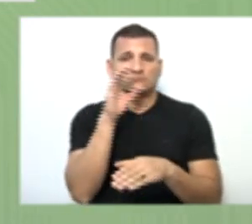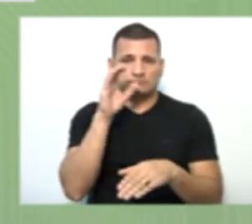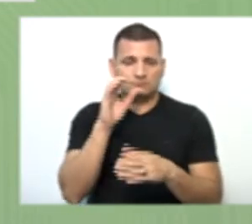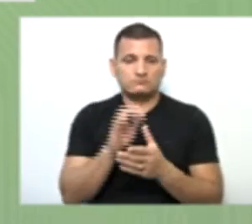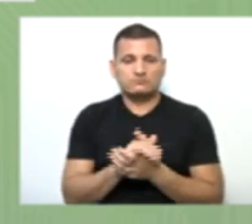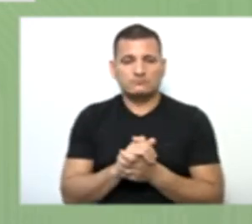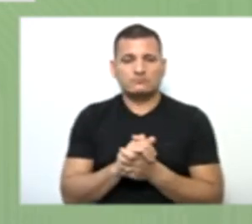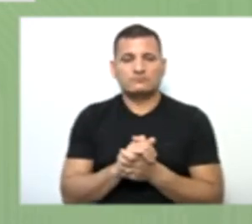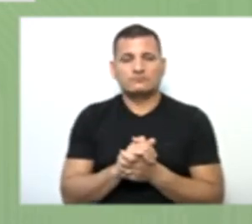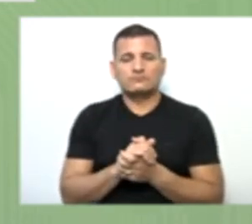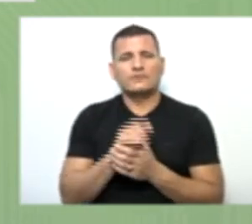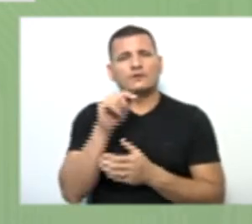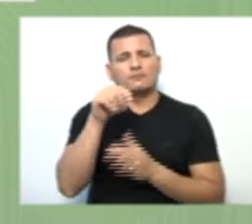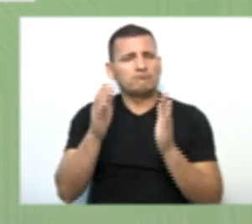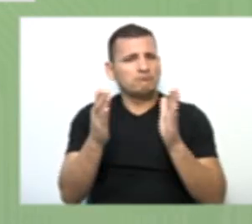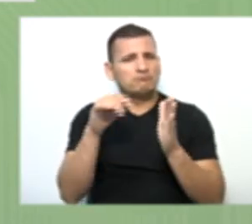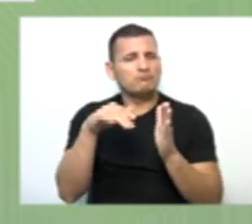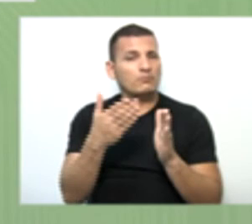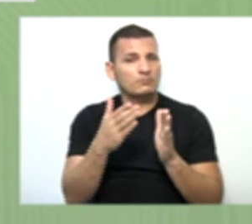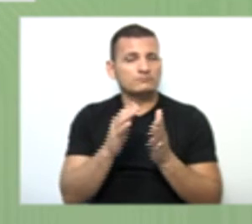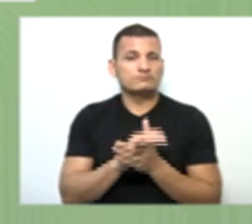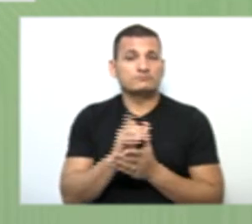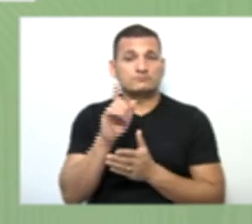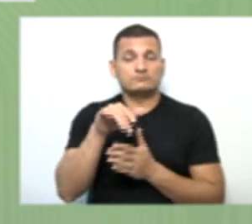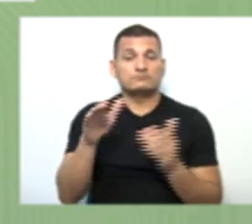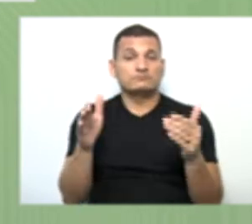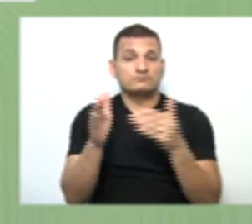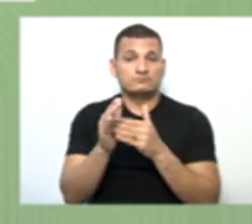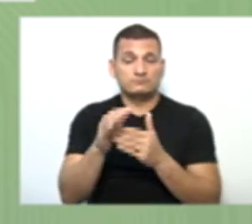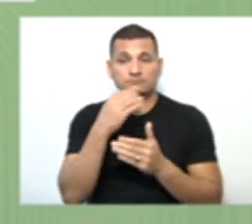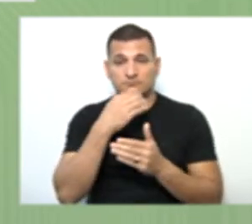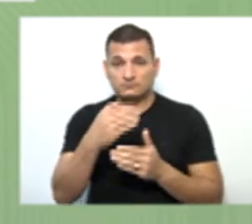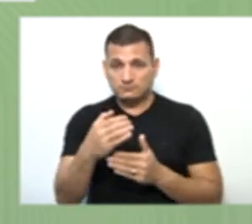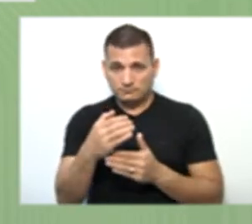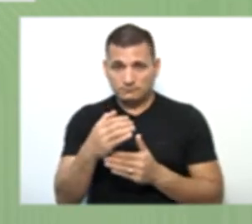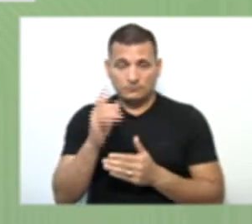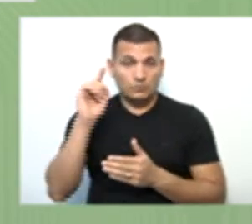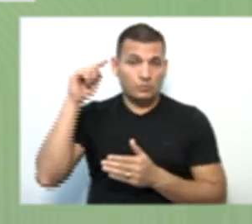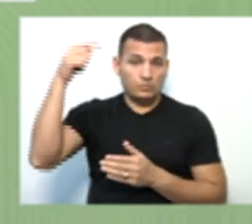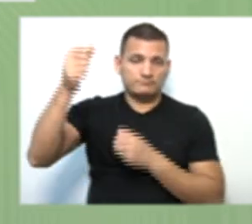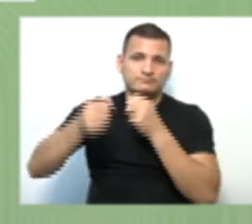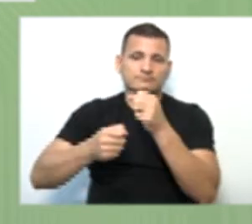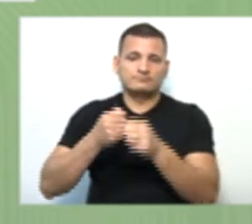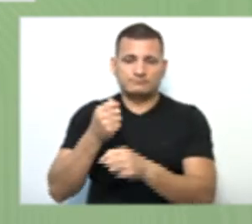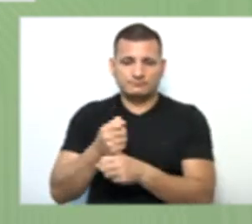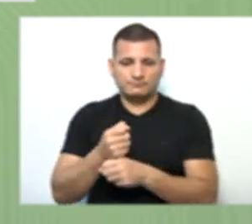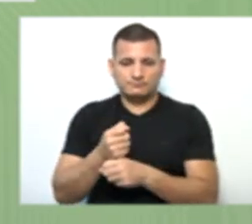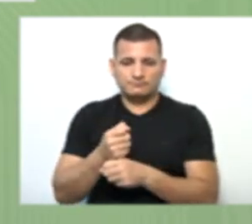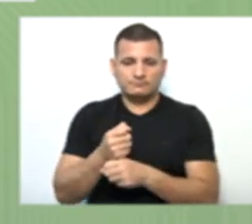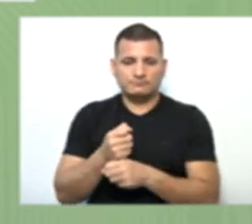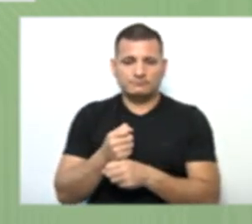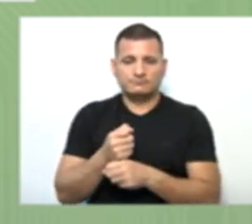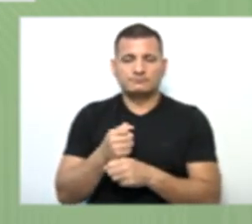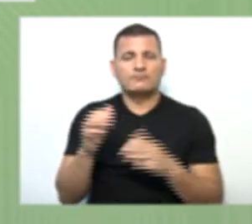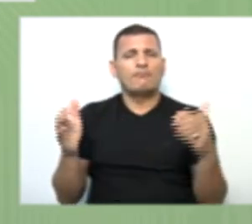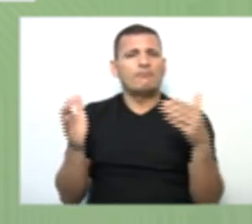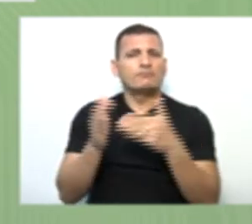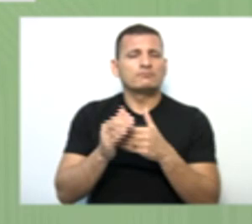que prazo é esse? Até dezembro do ano seguinte. Até o último